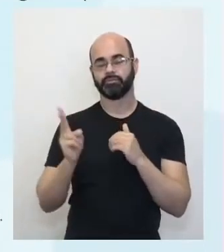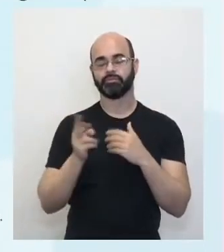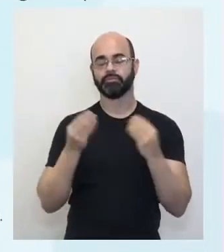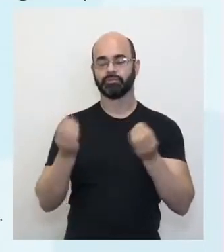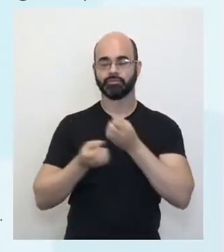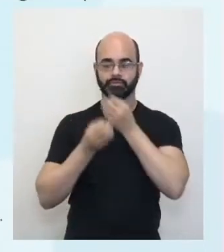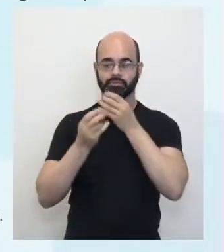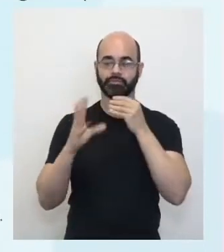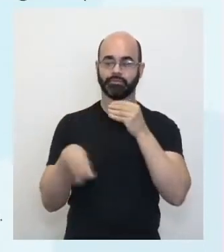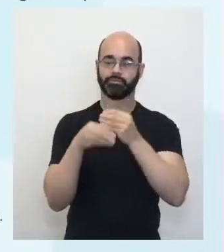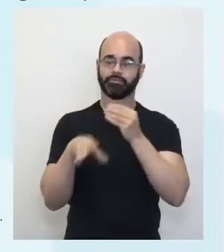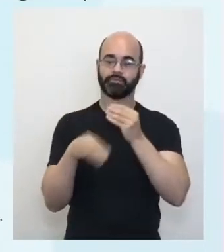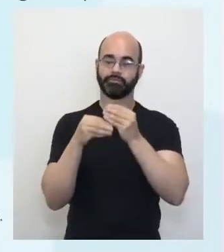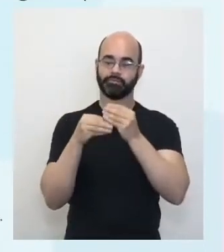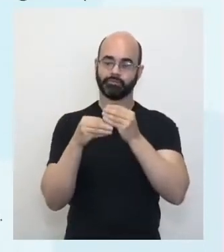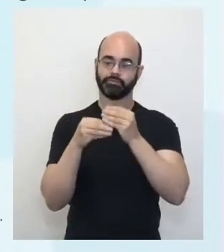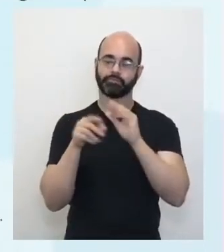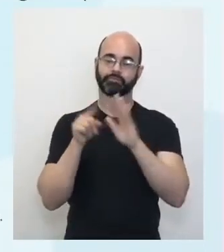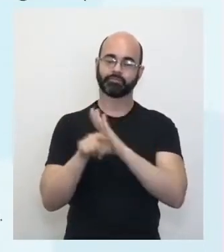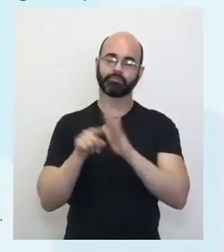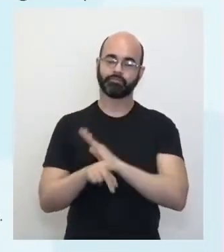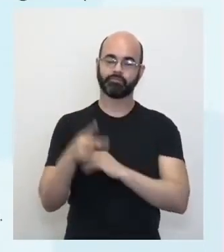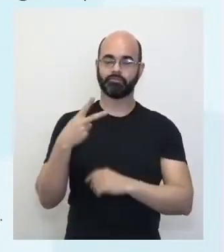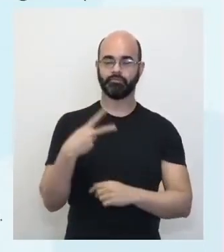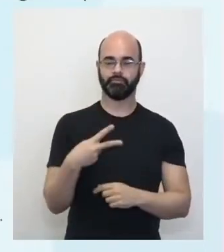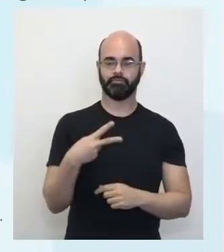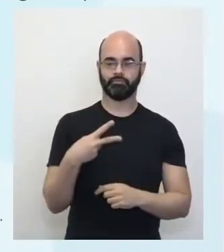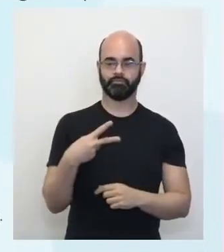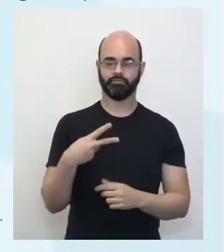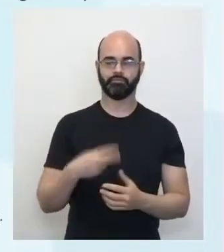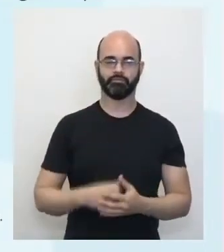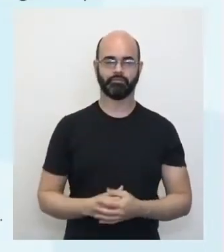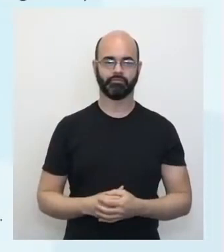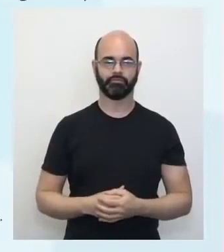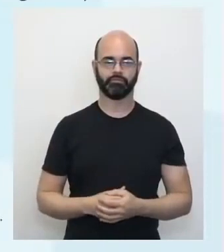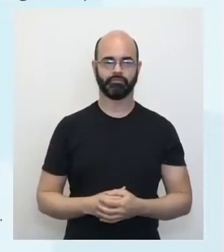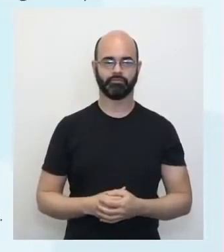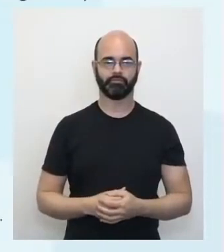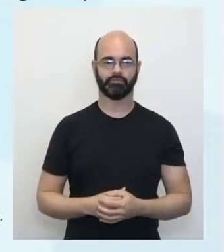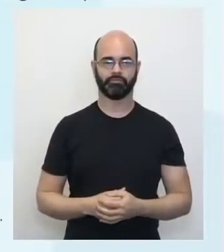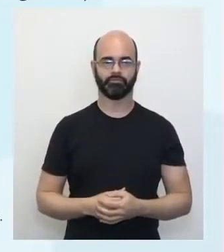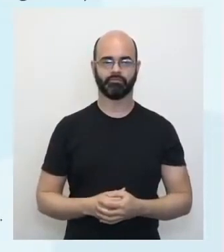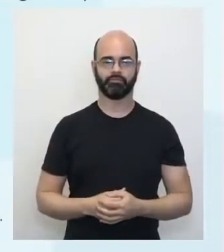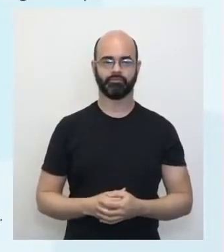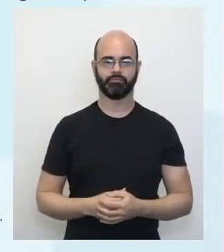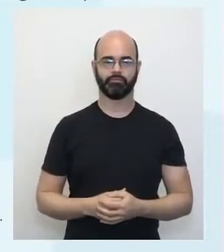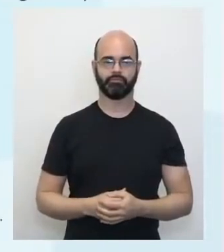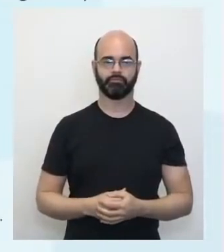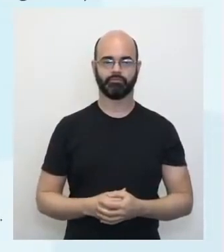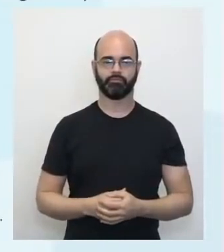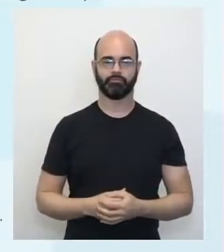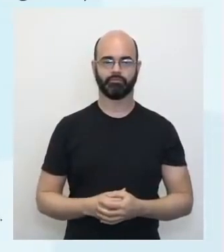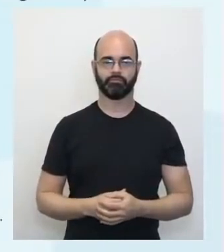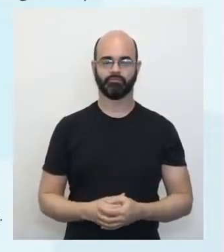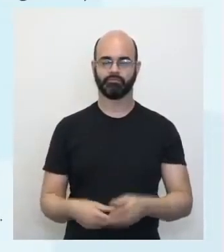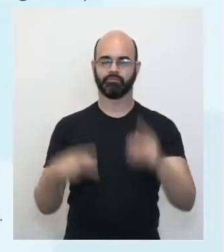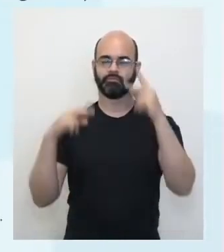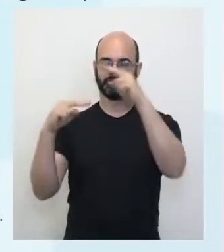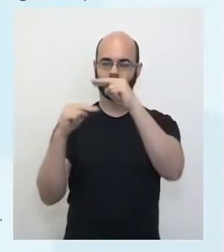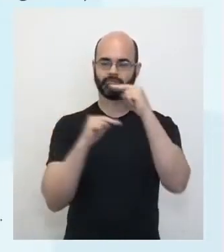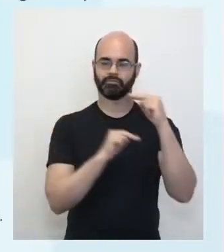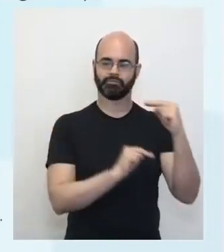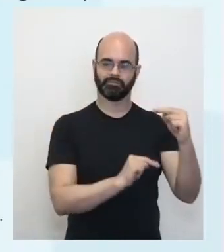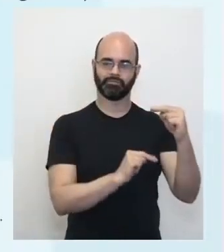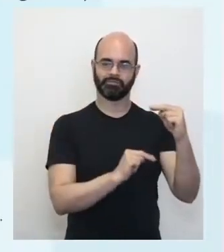informações adicionais. Então, duas questões para vocês responderem. A partir das partes em destaque nos